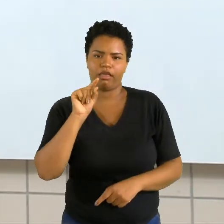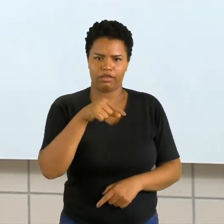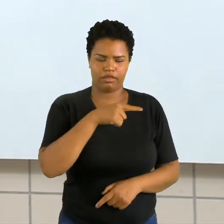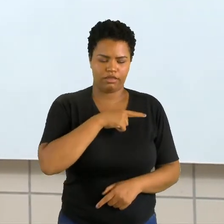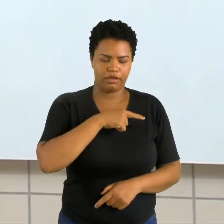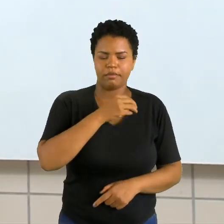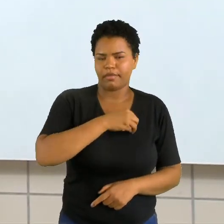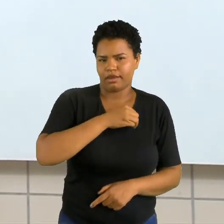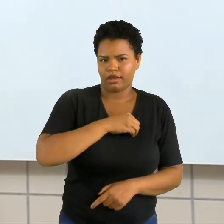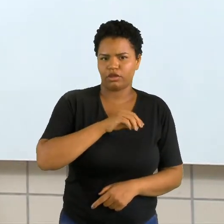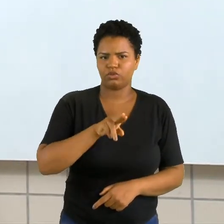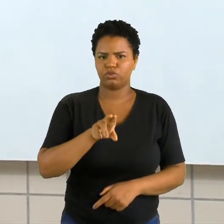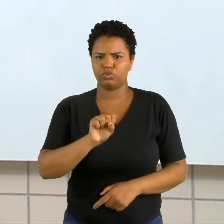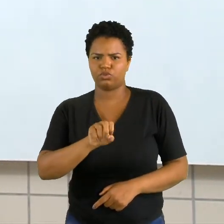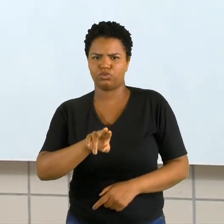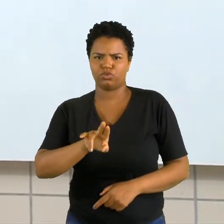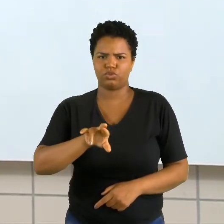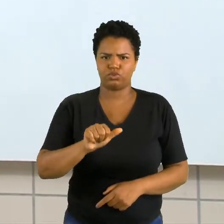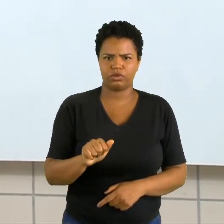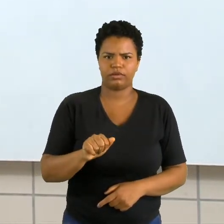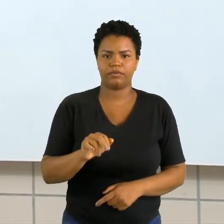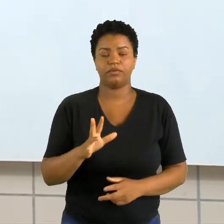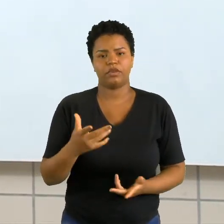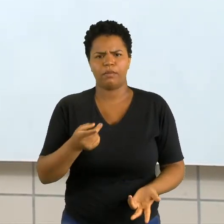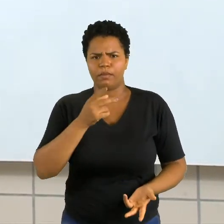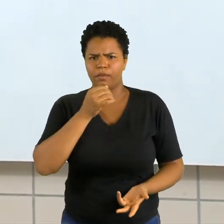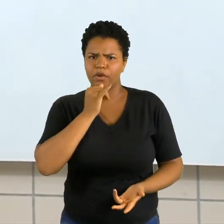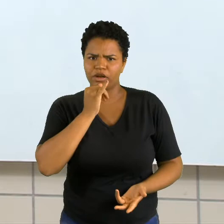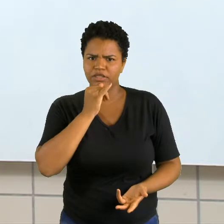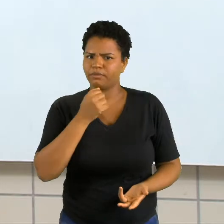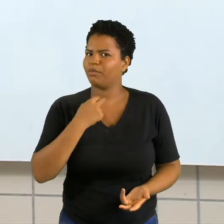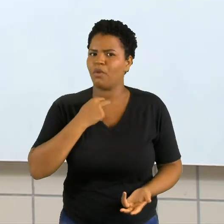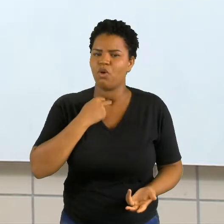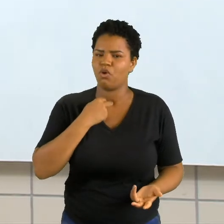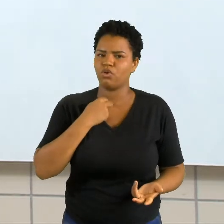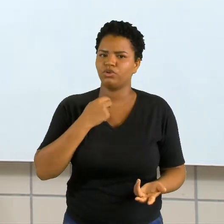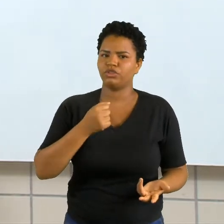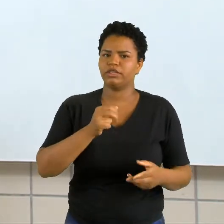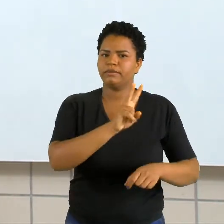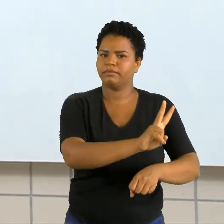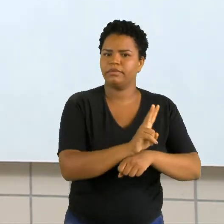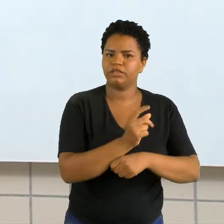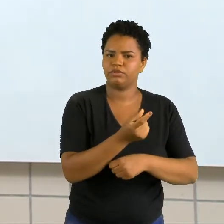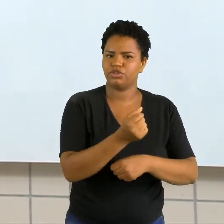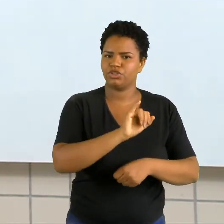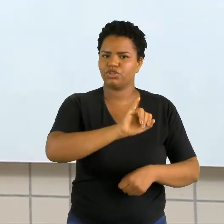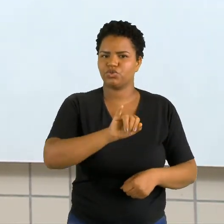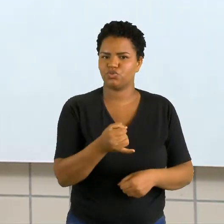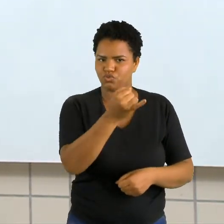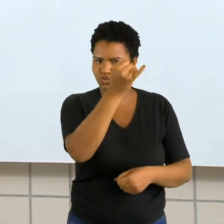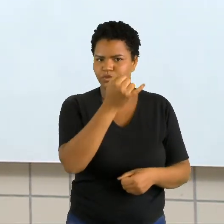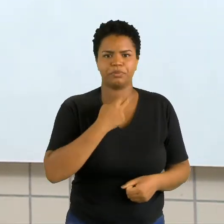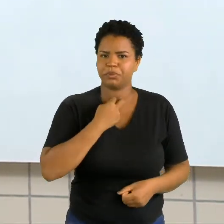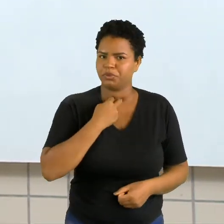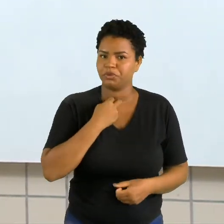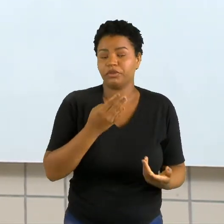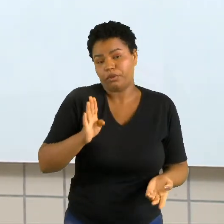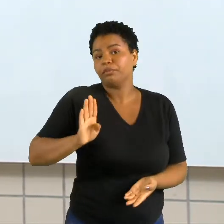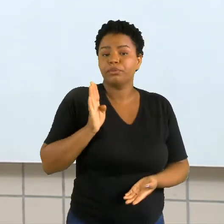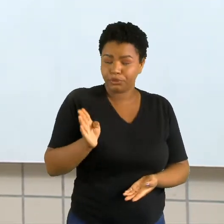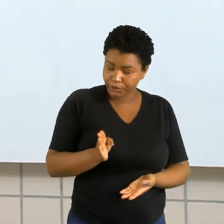e pequenos também, mas os grandes burgueses, eles eram vistos como pecadores pela igreja. Então eles queriam uma nova religião que